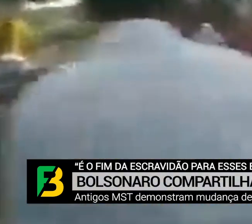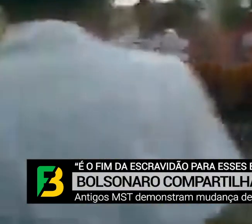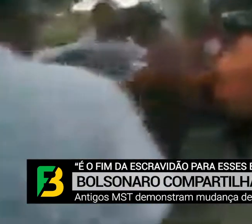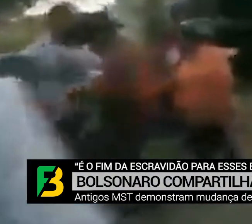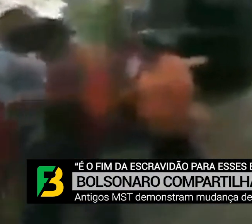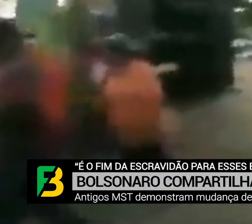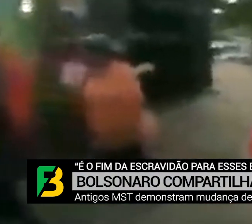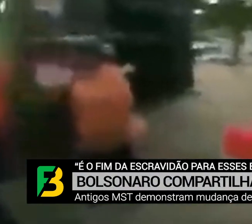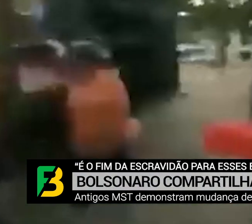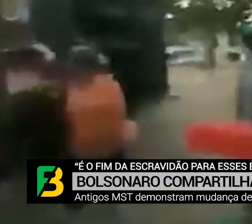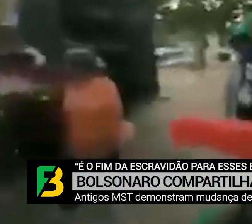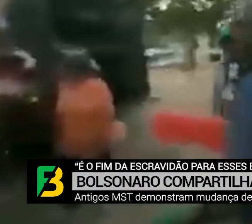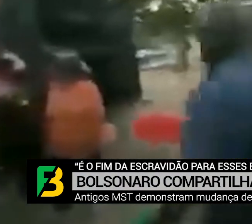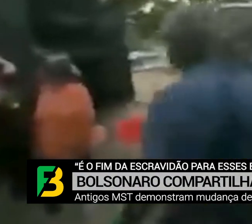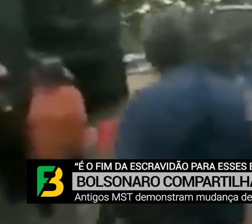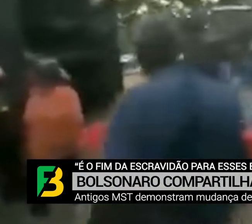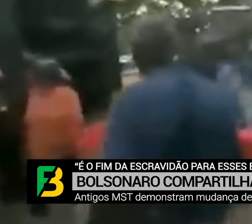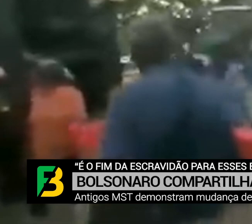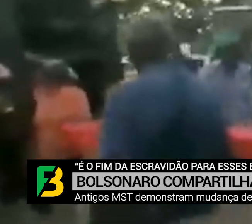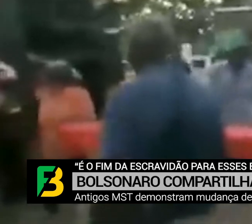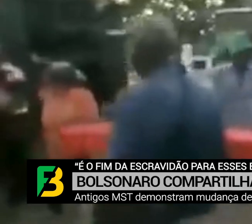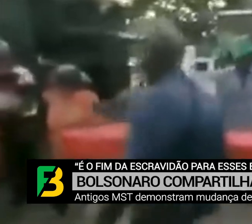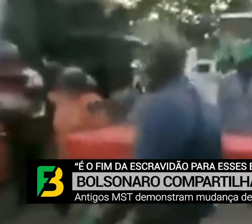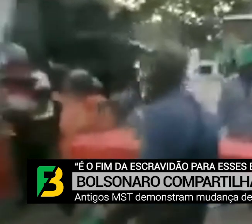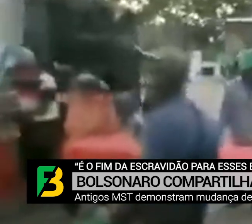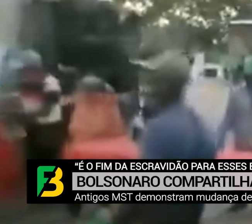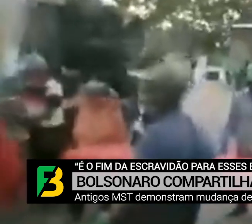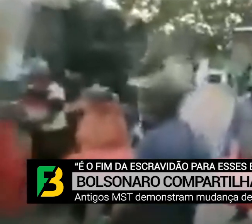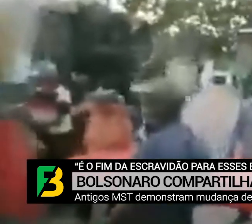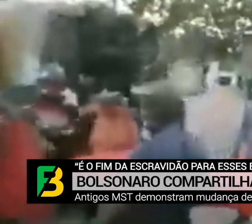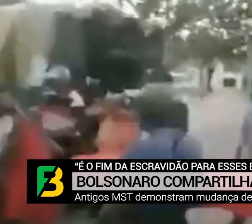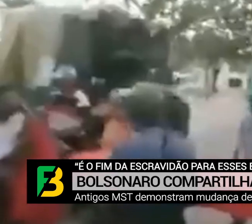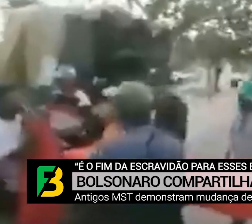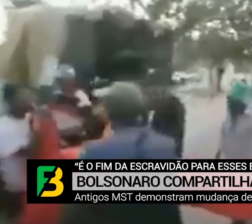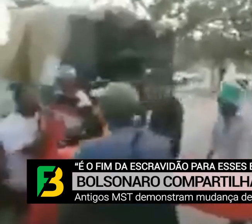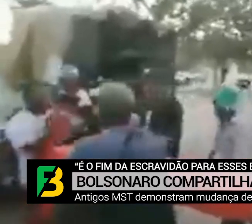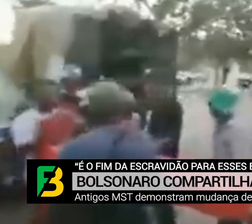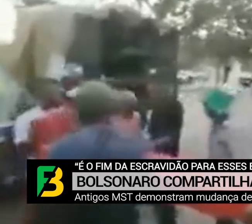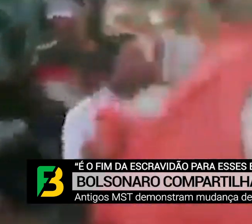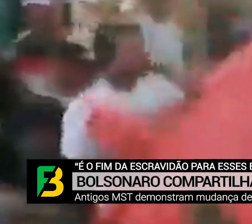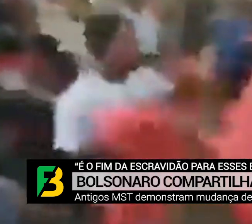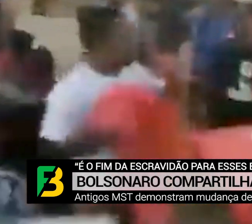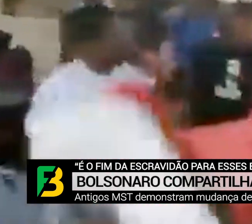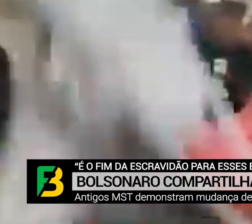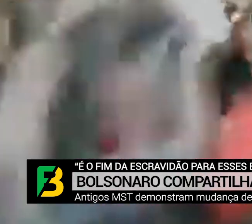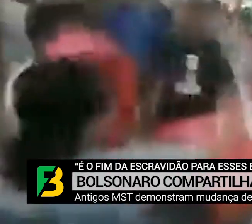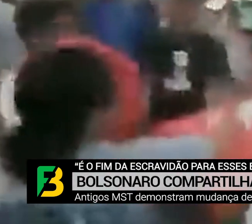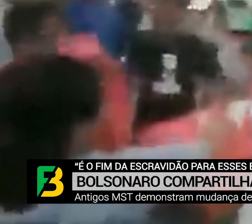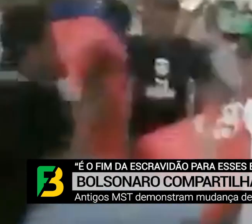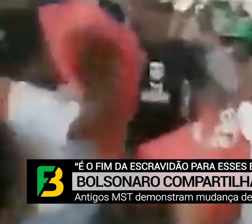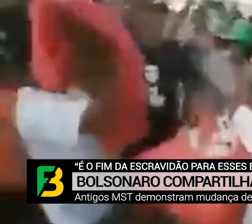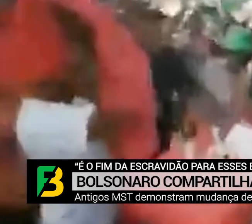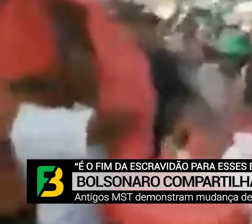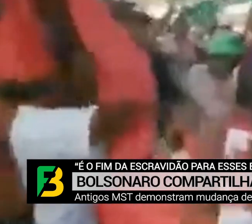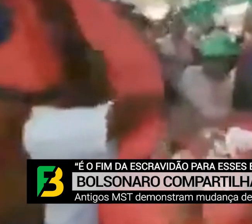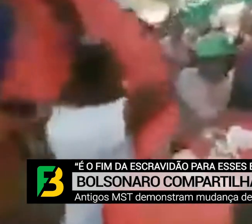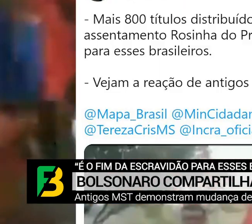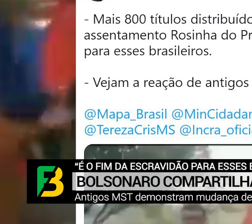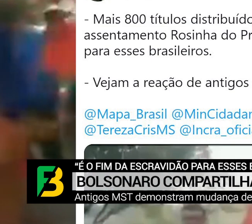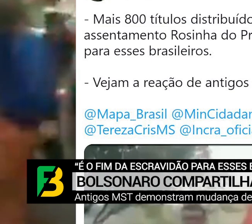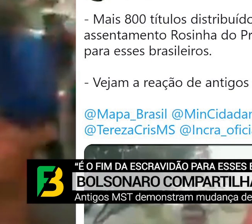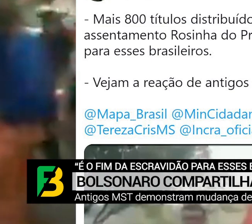bandeira vermelha do movimento. Já chegou a ver o vídeo aí? Pois é, o presidente Jair Bolsonaro compartilhou o vídeo e